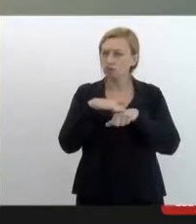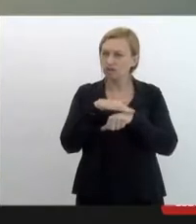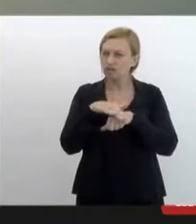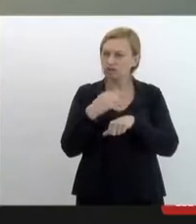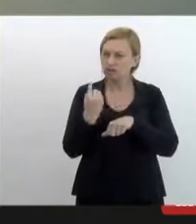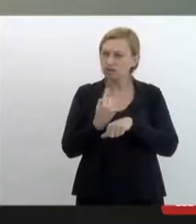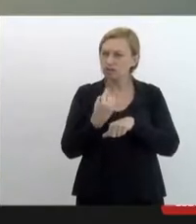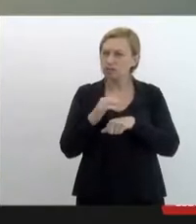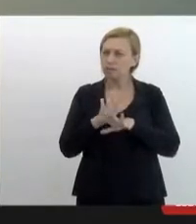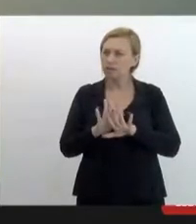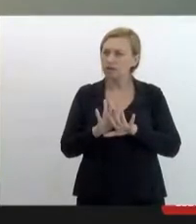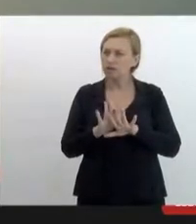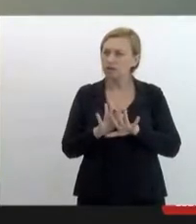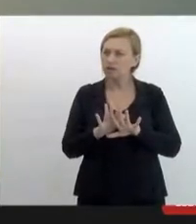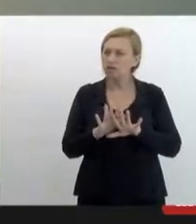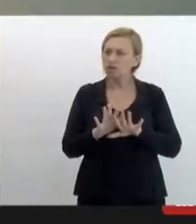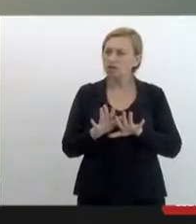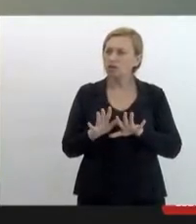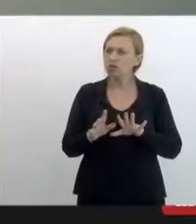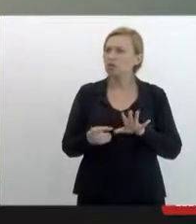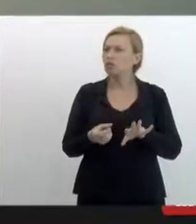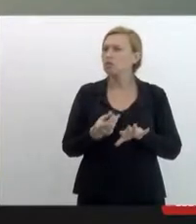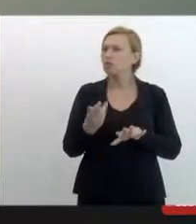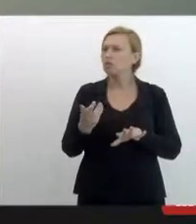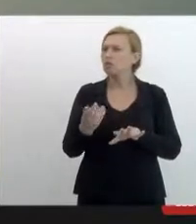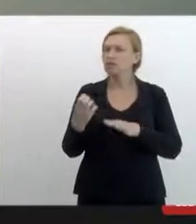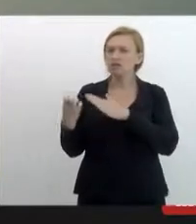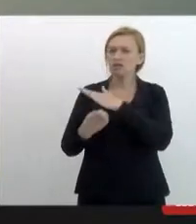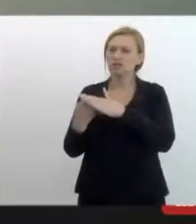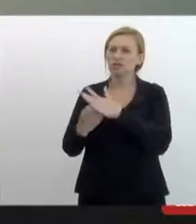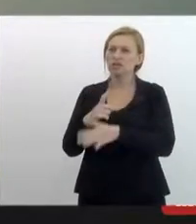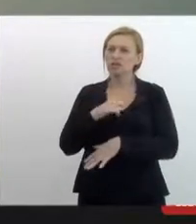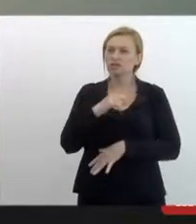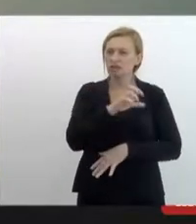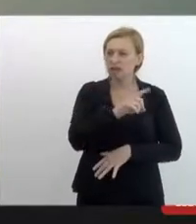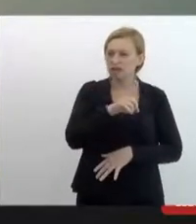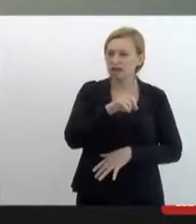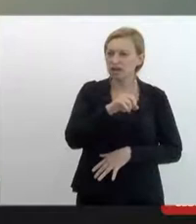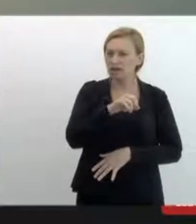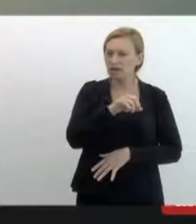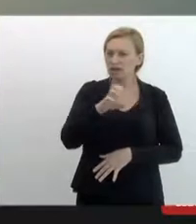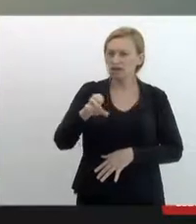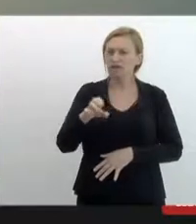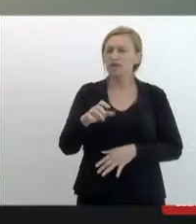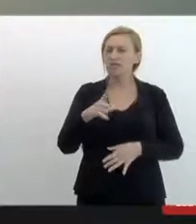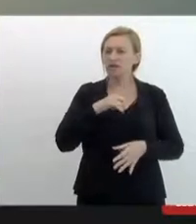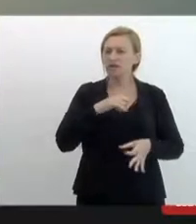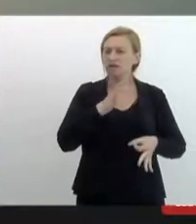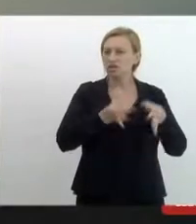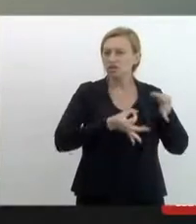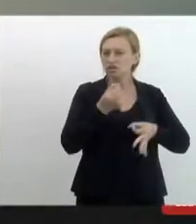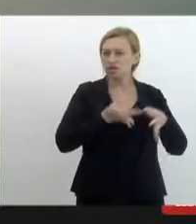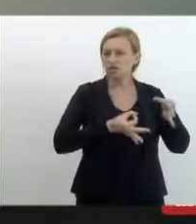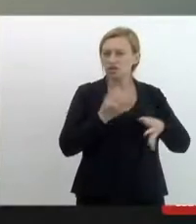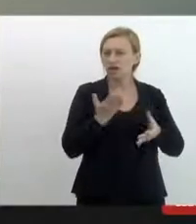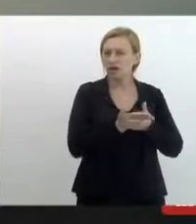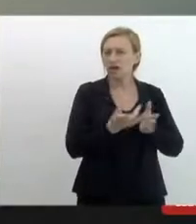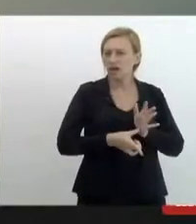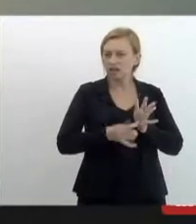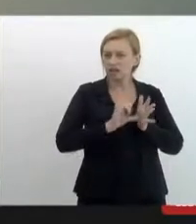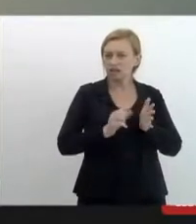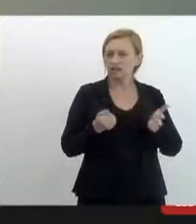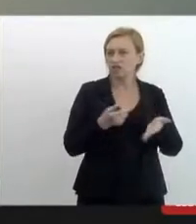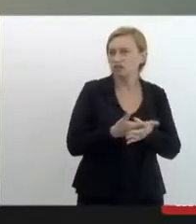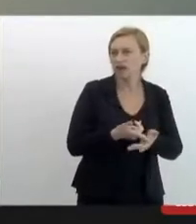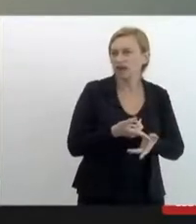Mas uma dessas empresas detém um TACT para fazer depósitos judiciais antes da inscrição em dívida ativa.